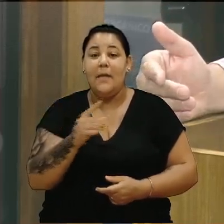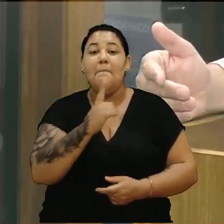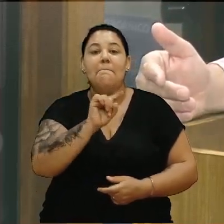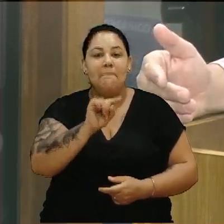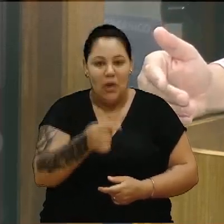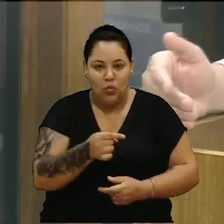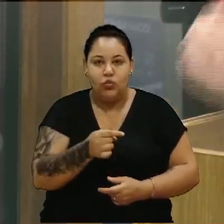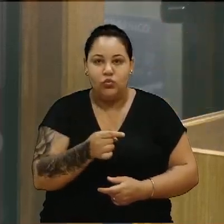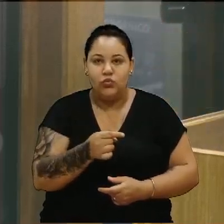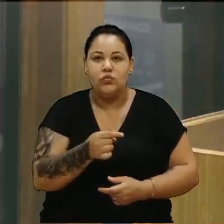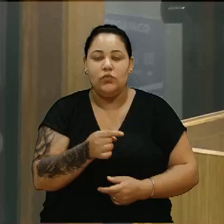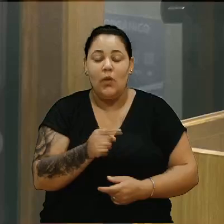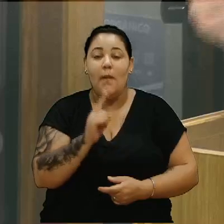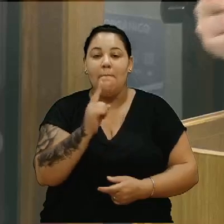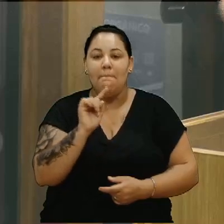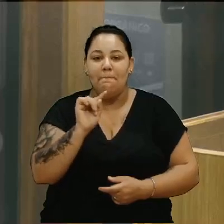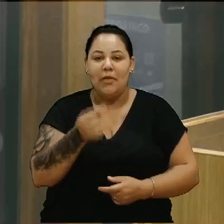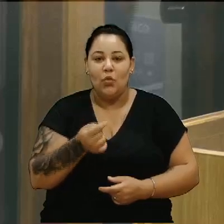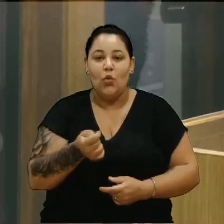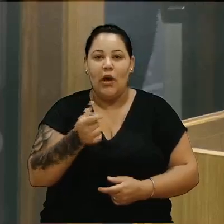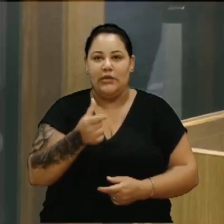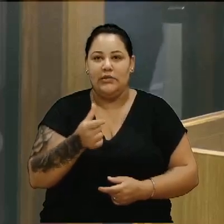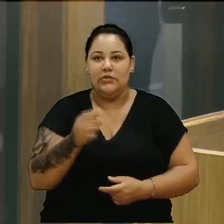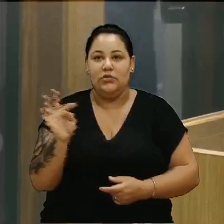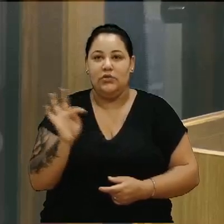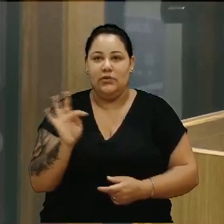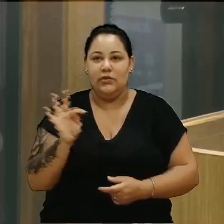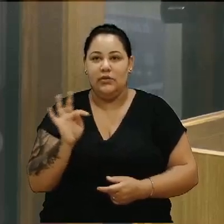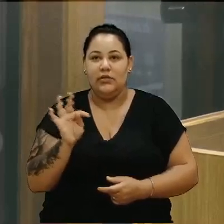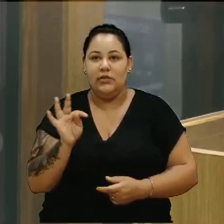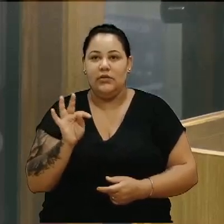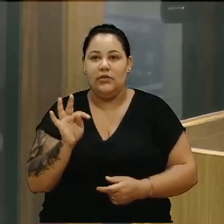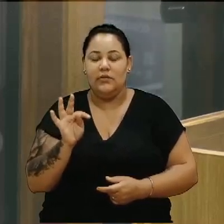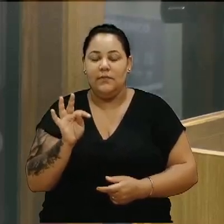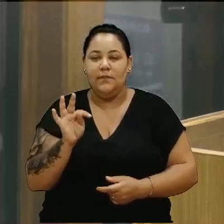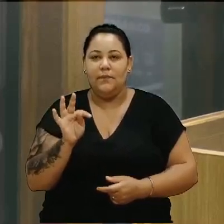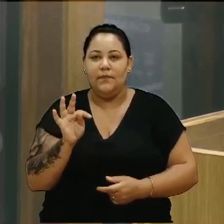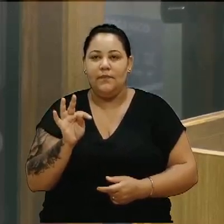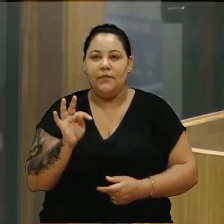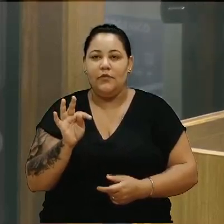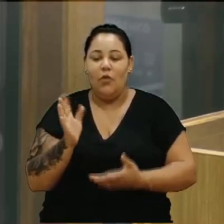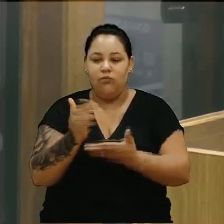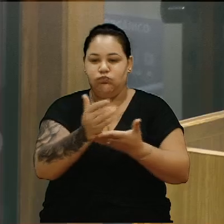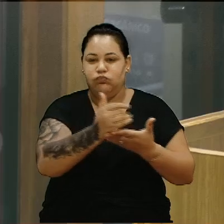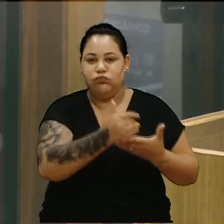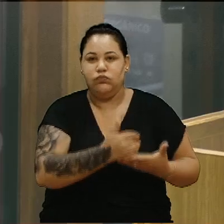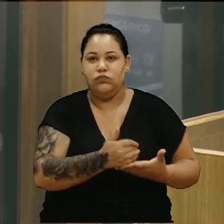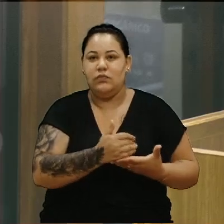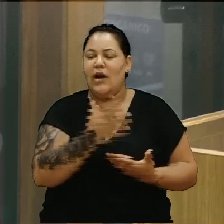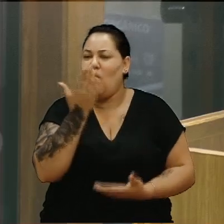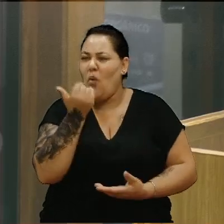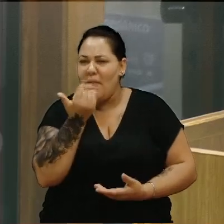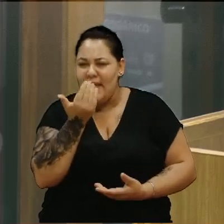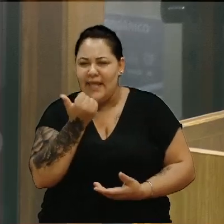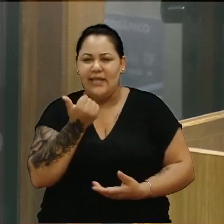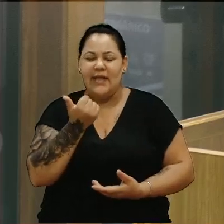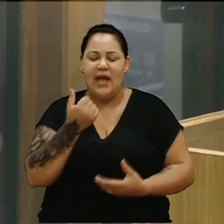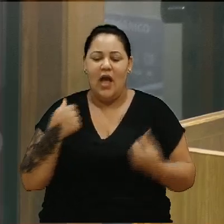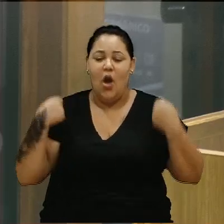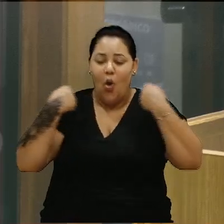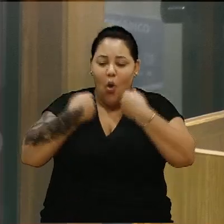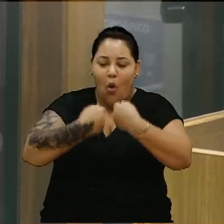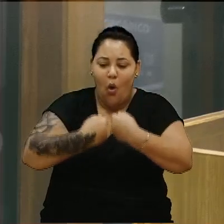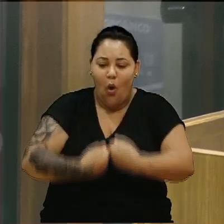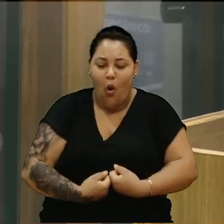toneladas, quase 1.000 toneladas, vejam. 1.000 toneladas de donativos, entre os quais estão alimentos,